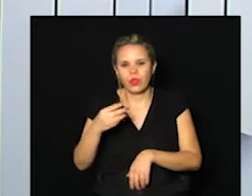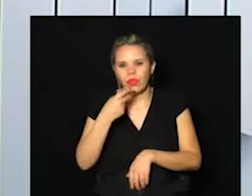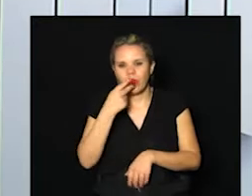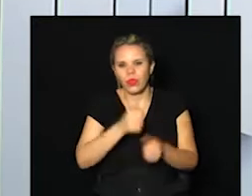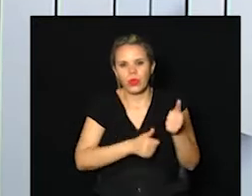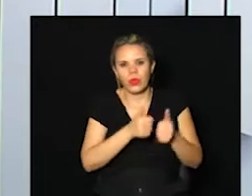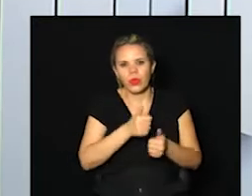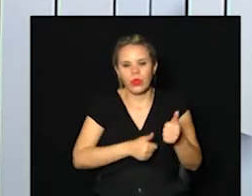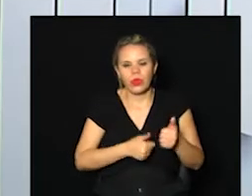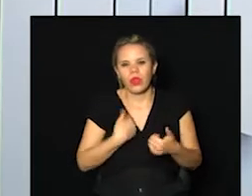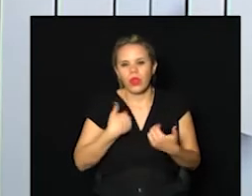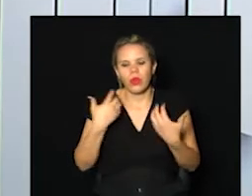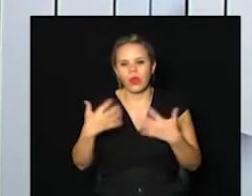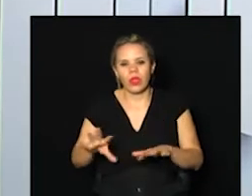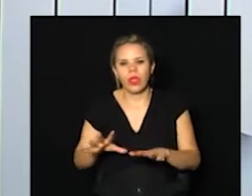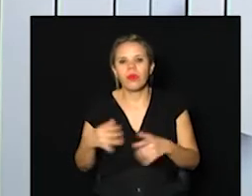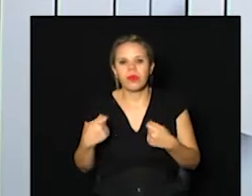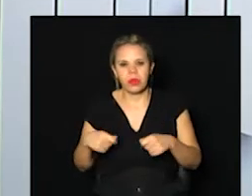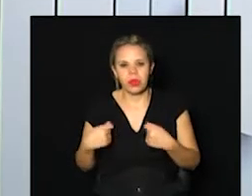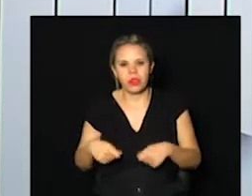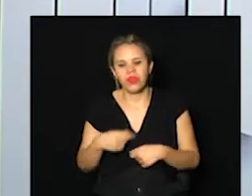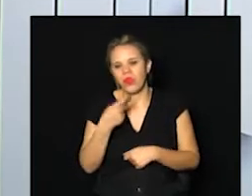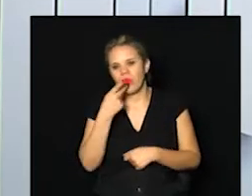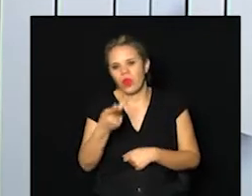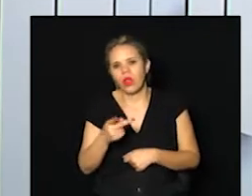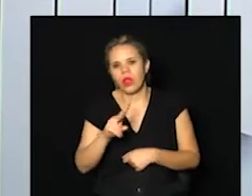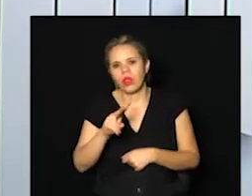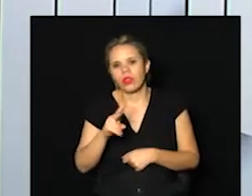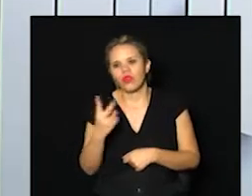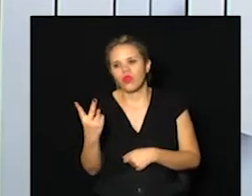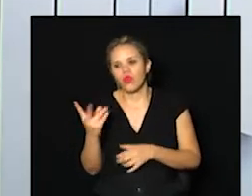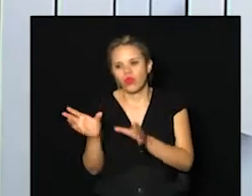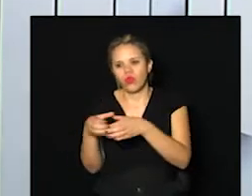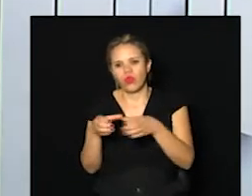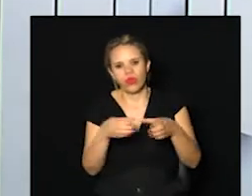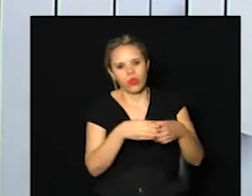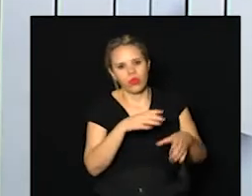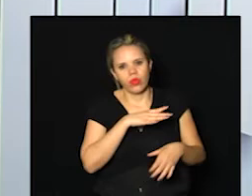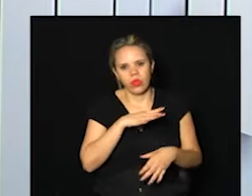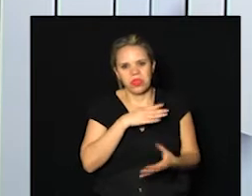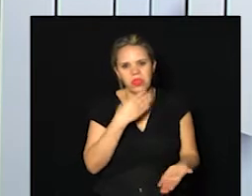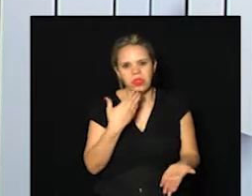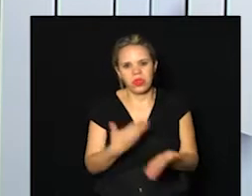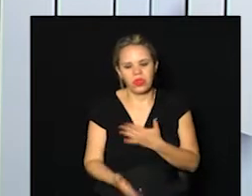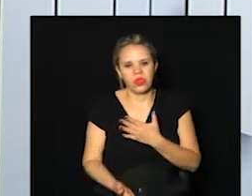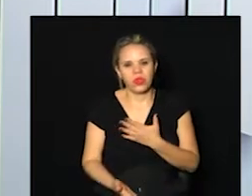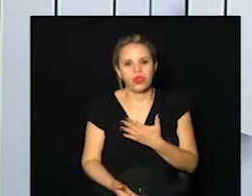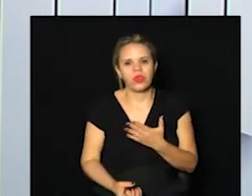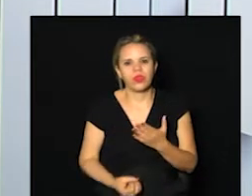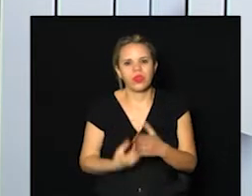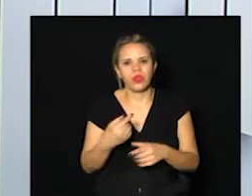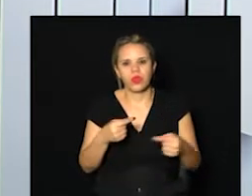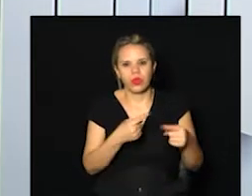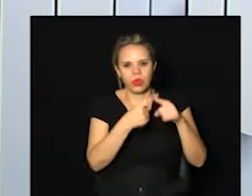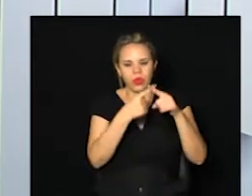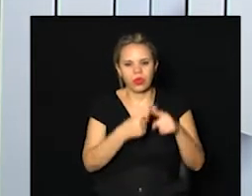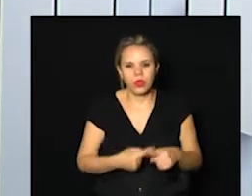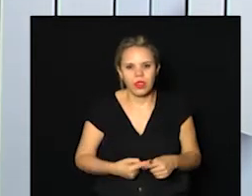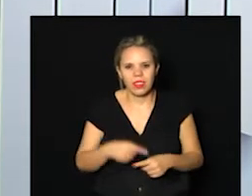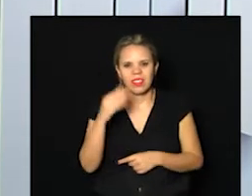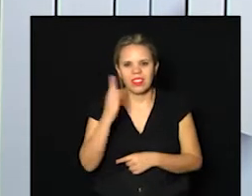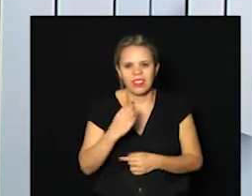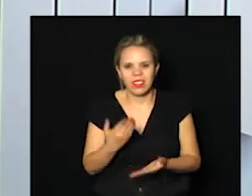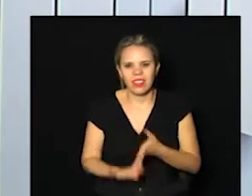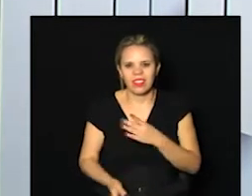futebol. Eu não queria, mas eu preciso falar, porque as duas equipes da cidade perderam na estreia do Campeonato Brasileiro da Série B.